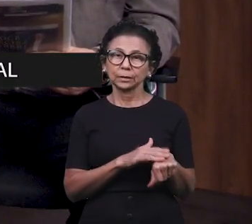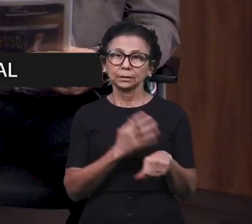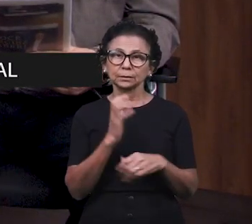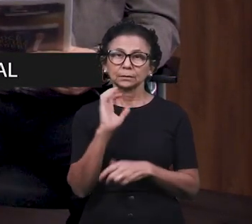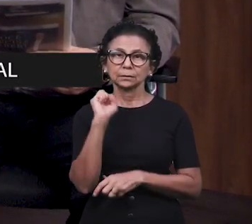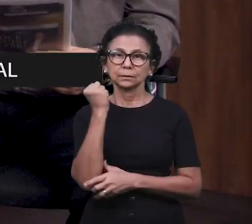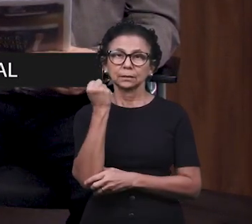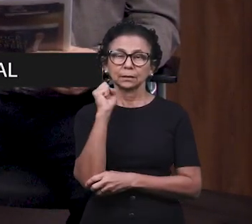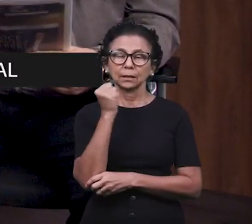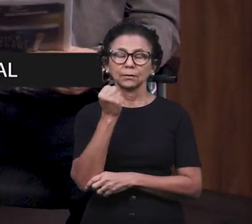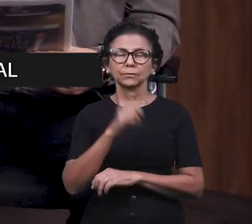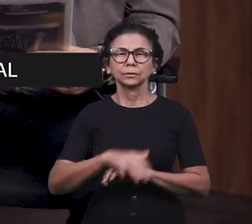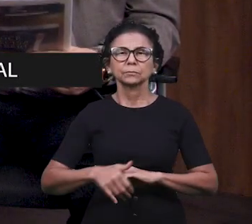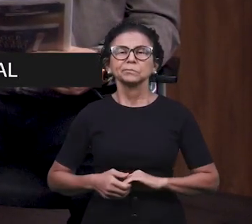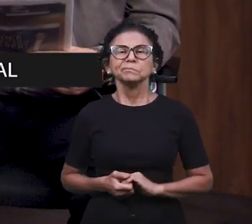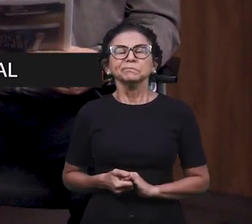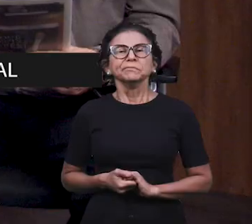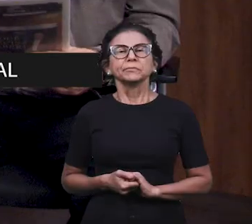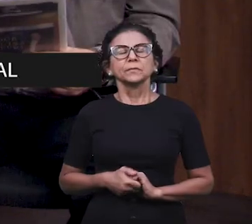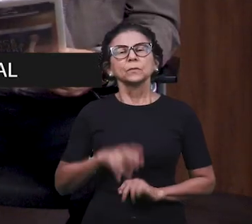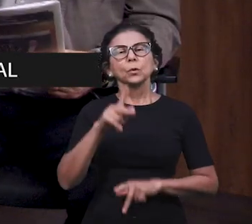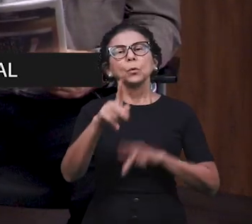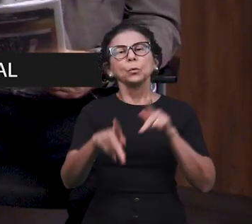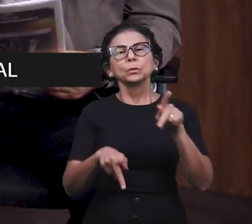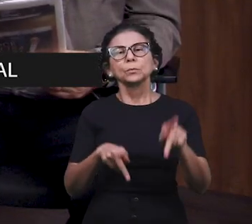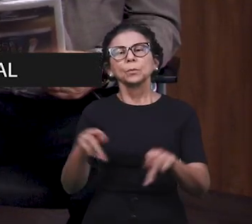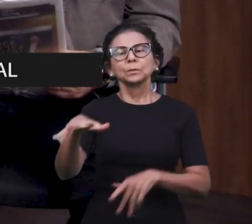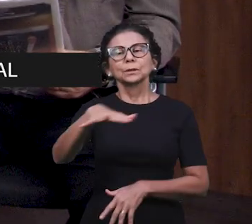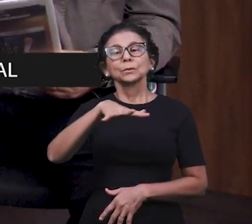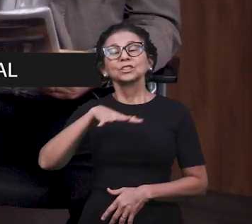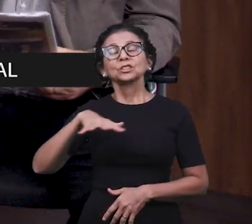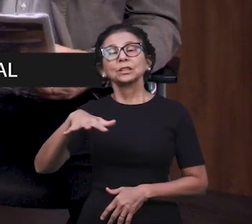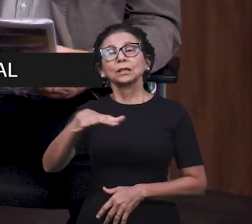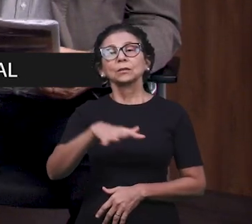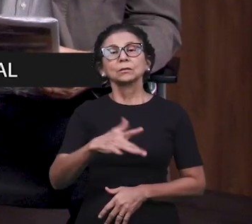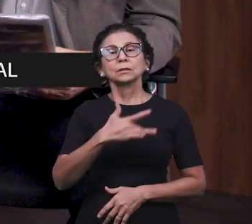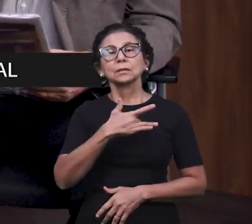situação da saúde bucal da população de um modo geral?